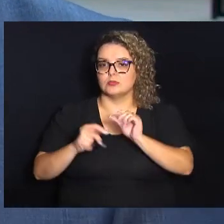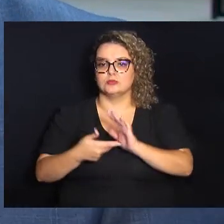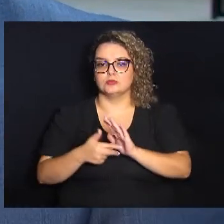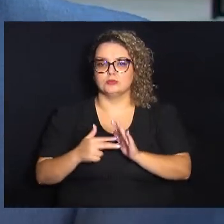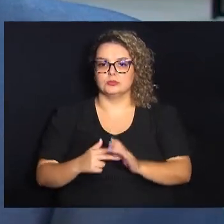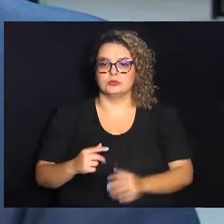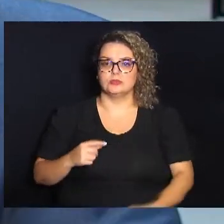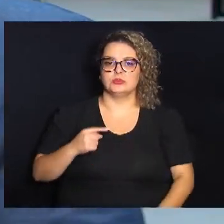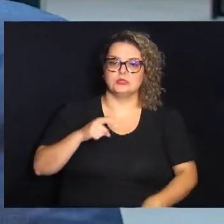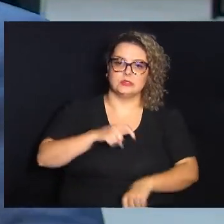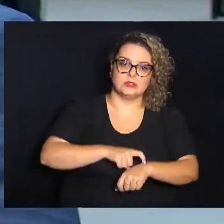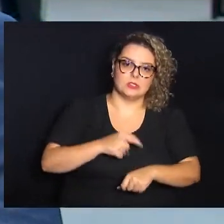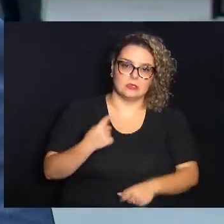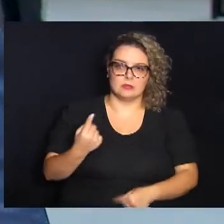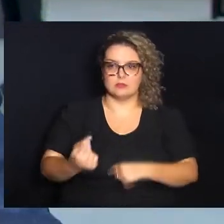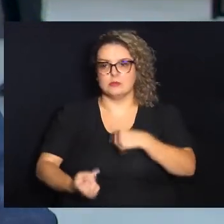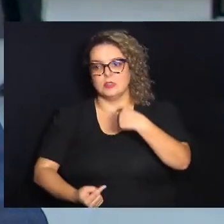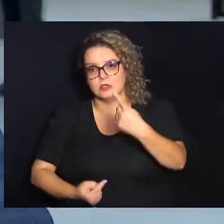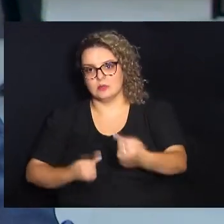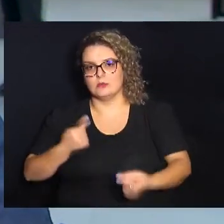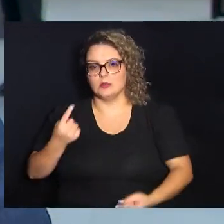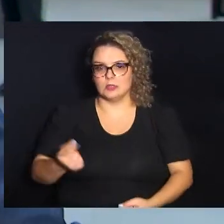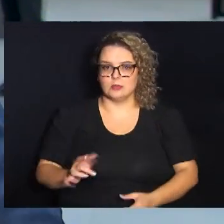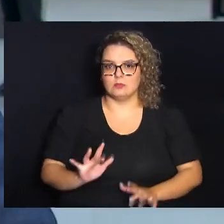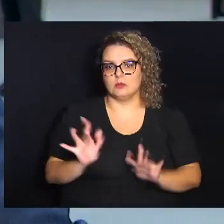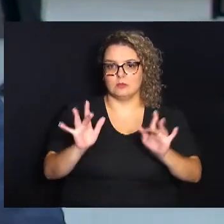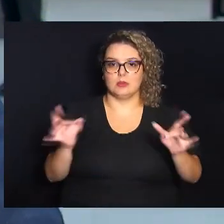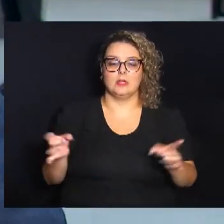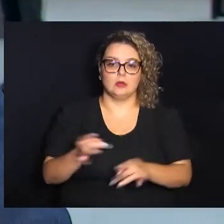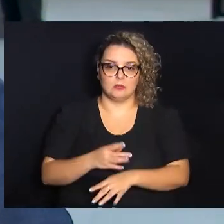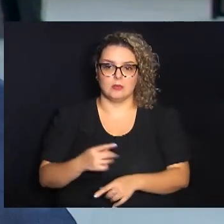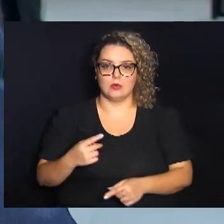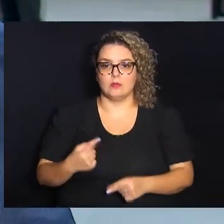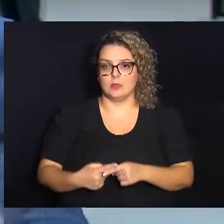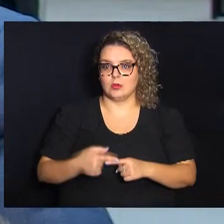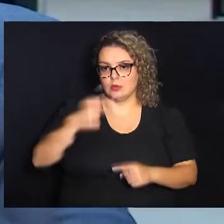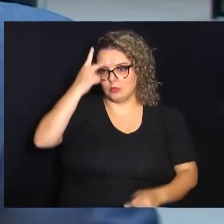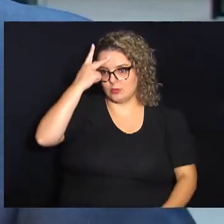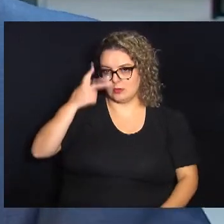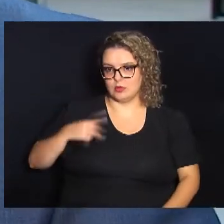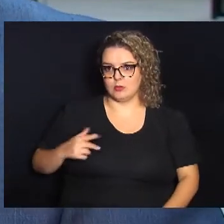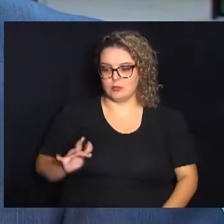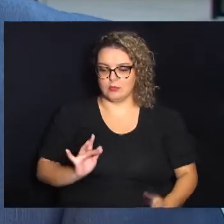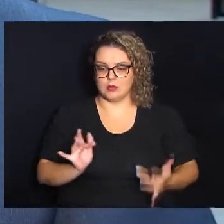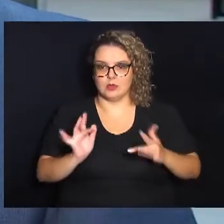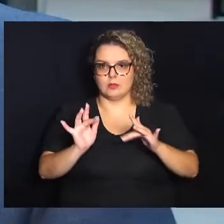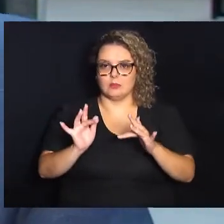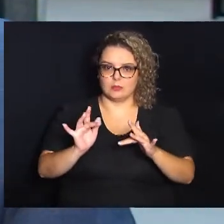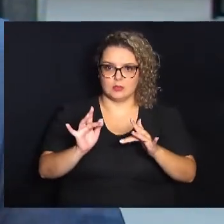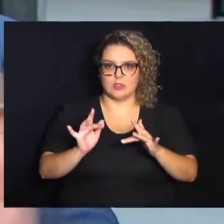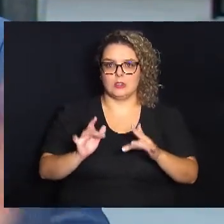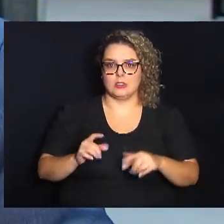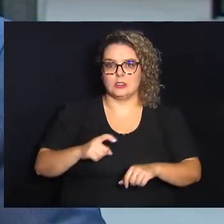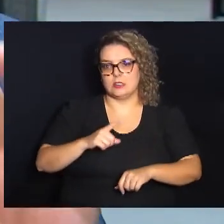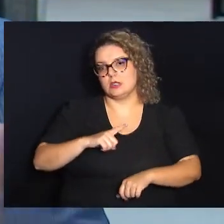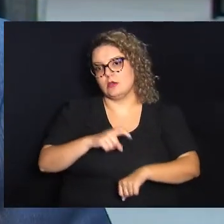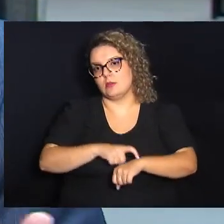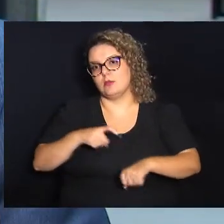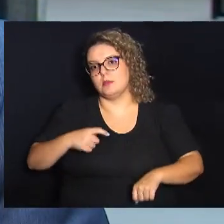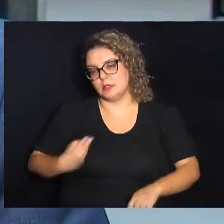ou seja, de tempos em tempos tem que estar soltando ali para estar combatendo, porque o próprio mosquito, ele tem meio que